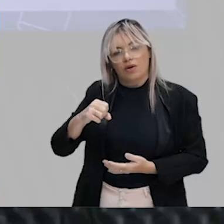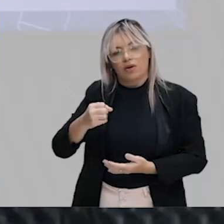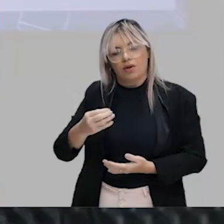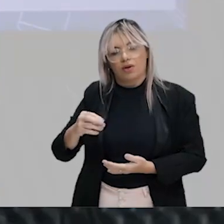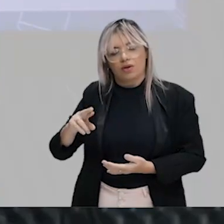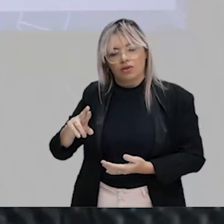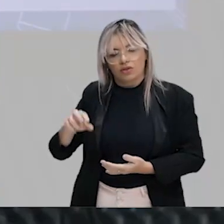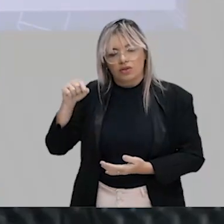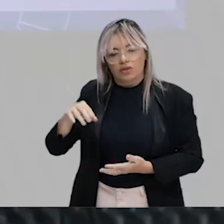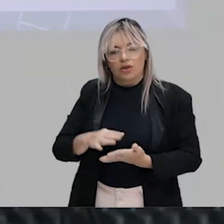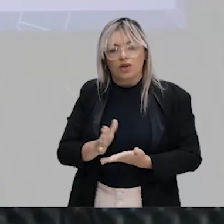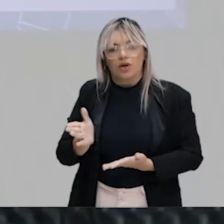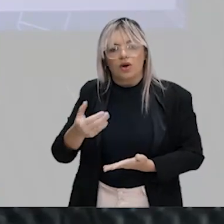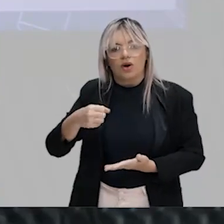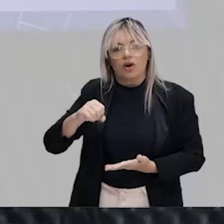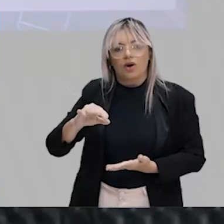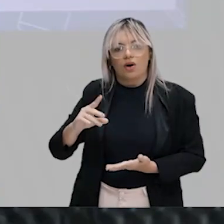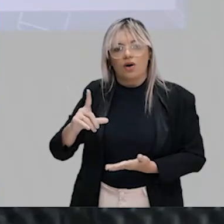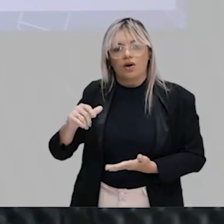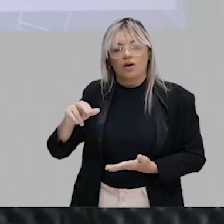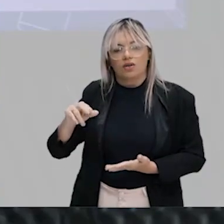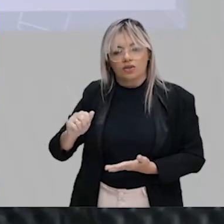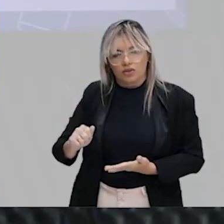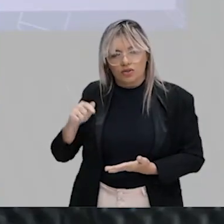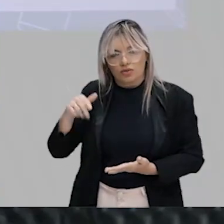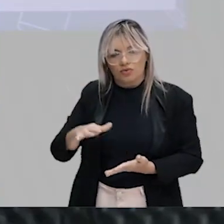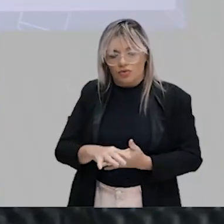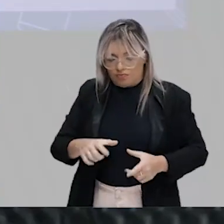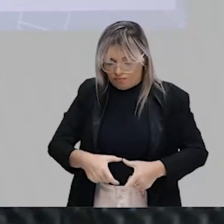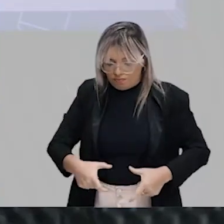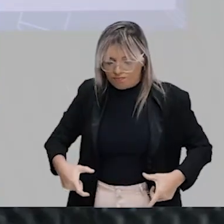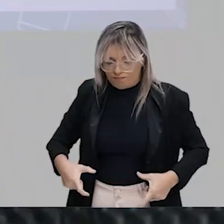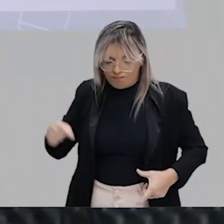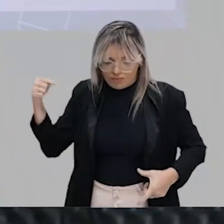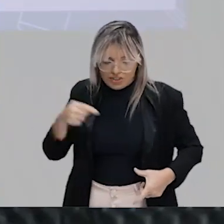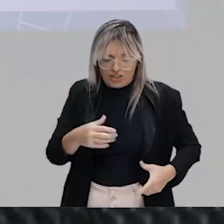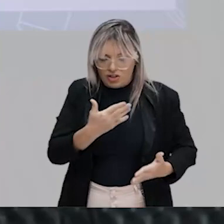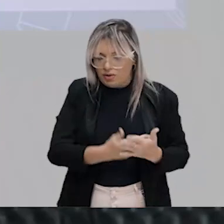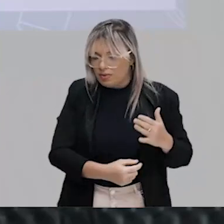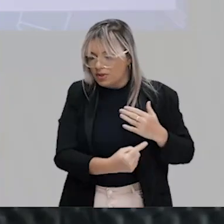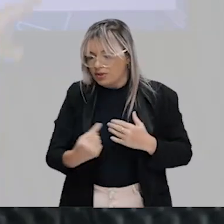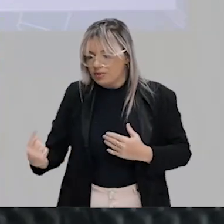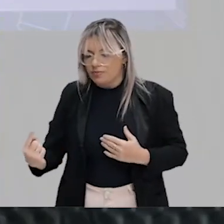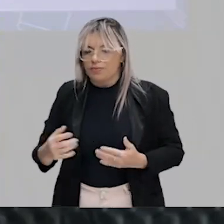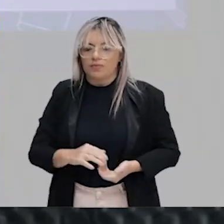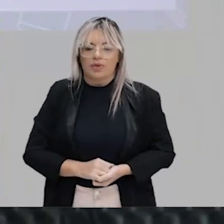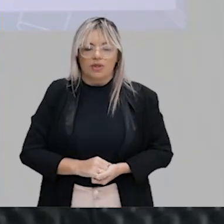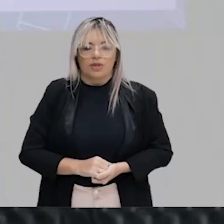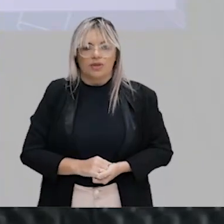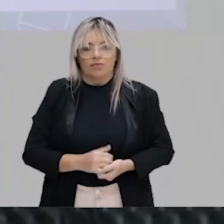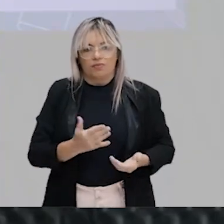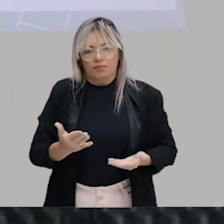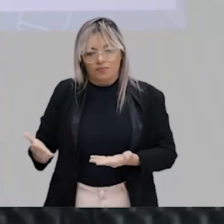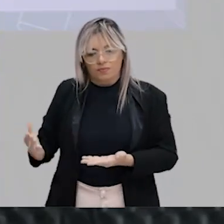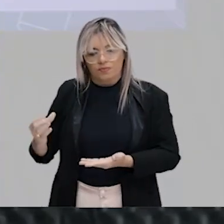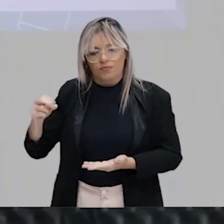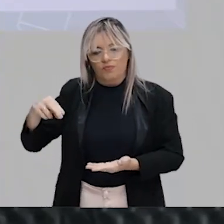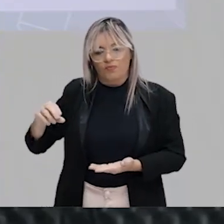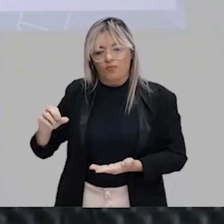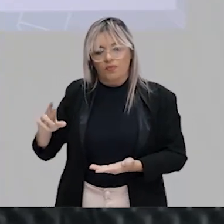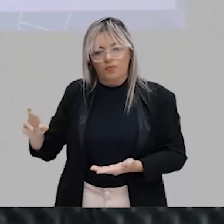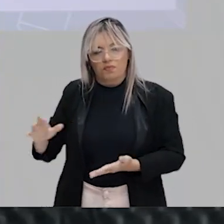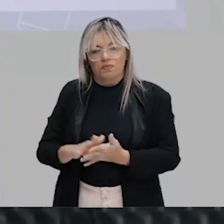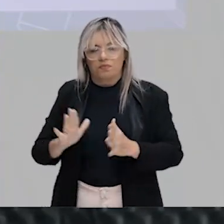muitos anos aí também o seu cinturão. Então percebam que ele é o espetáculo em